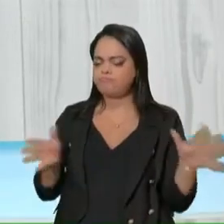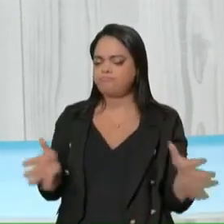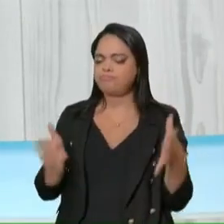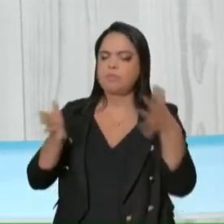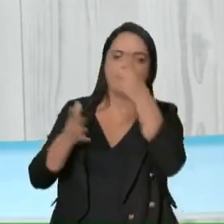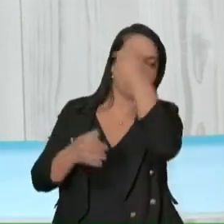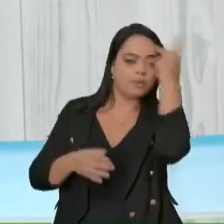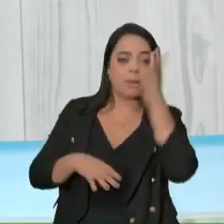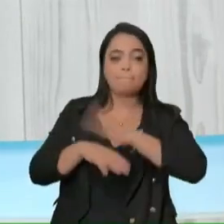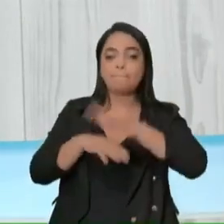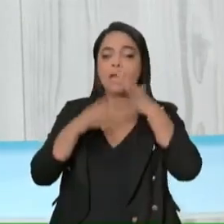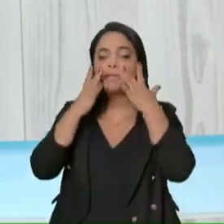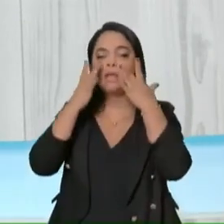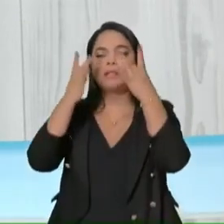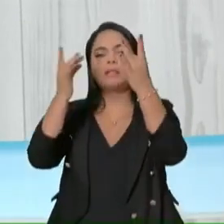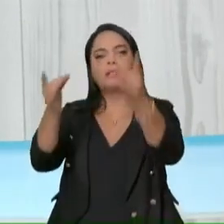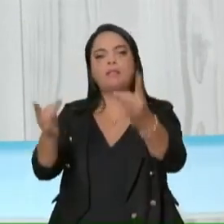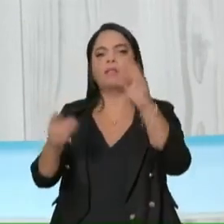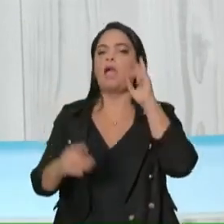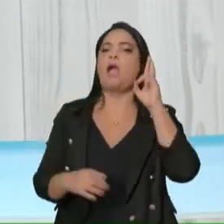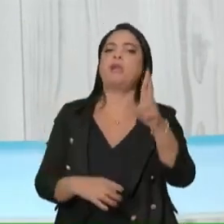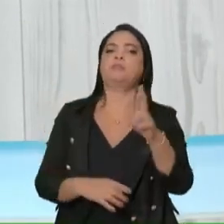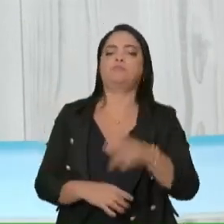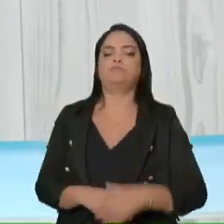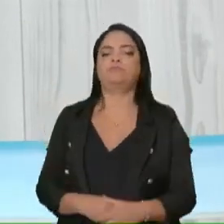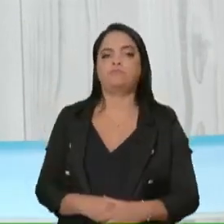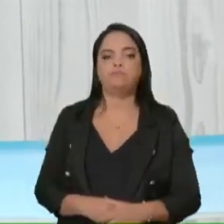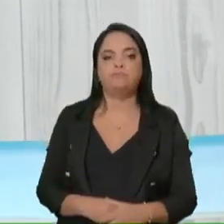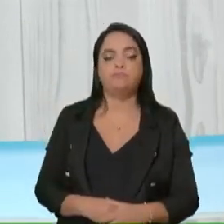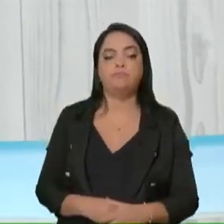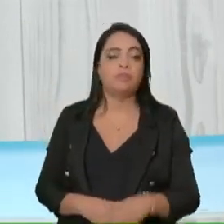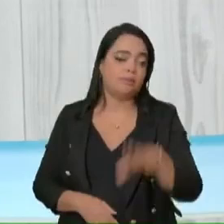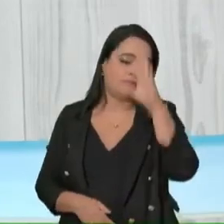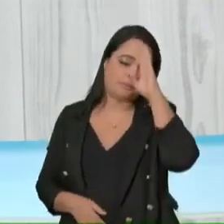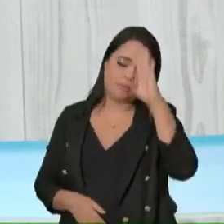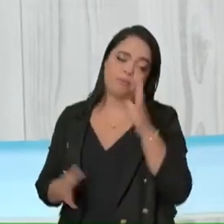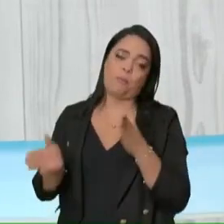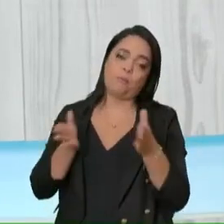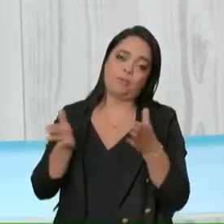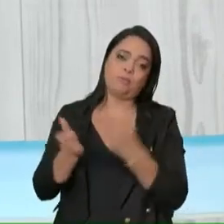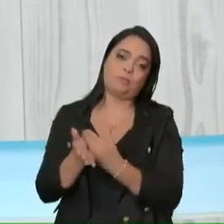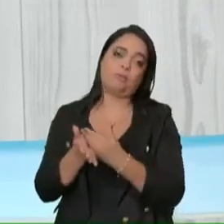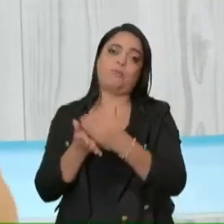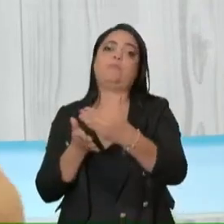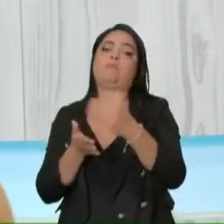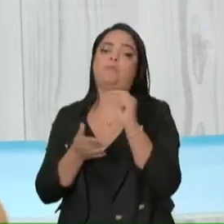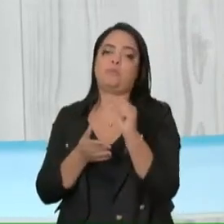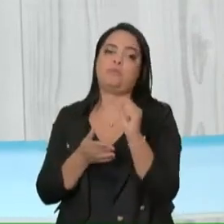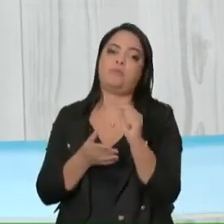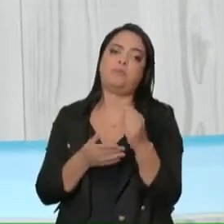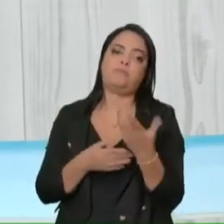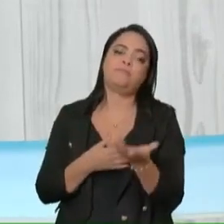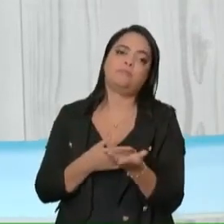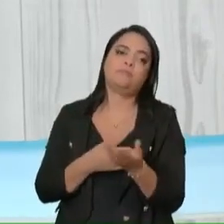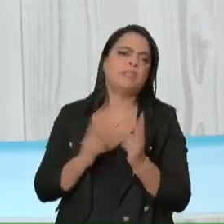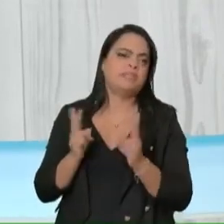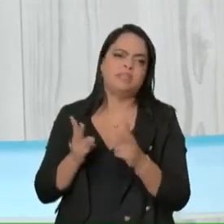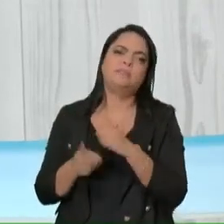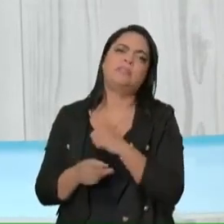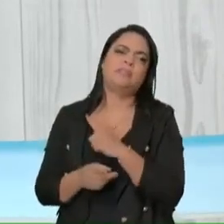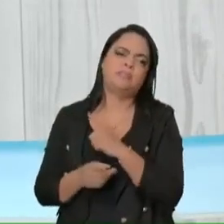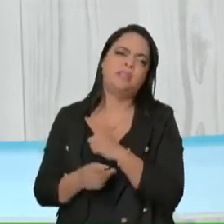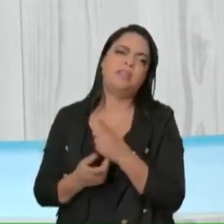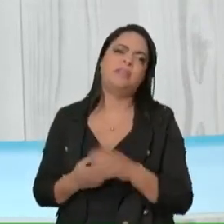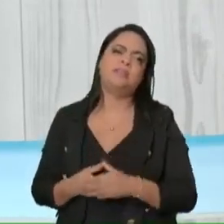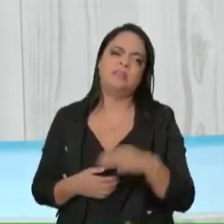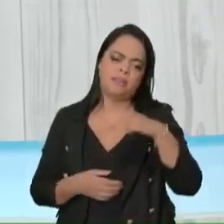pessoas estivessem mais despertas a essa racionalidade. E aí foi o grande pico que começou a se ter. Ao longo da história sempre tiveram